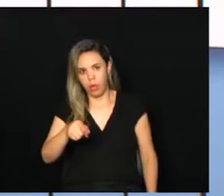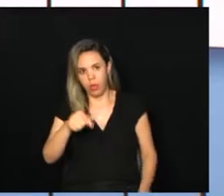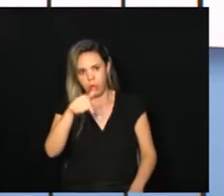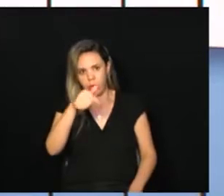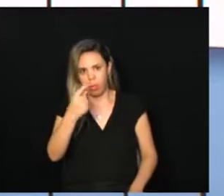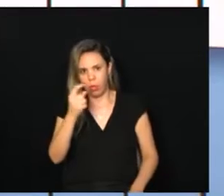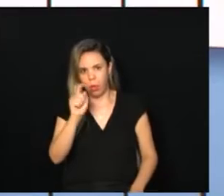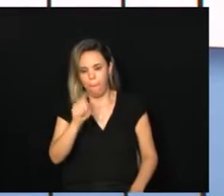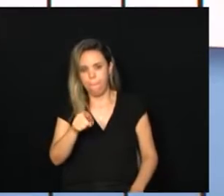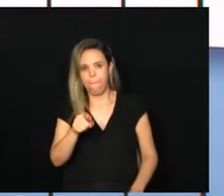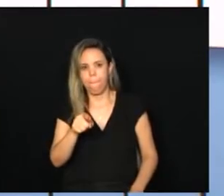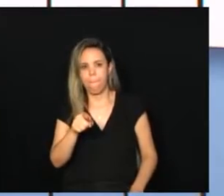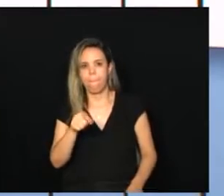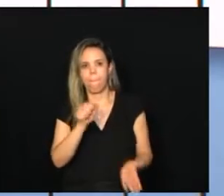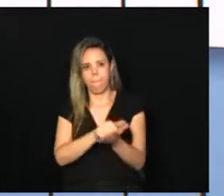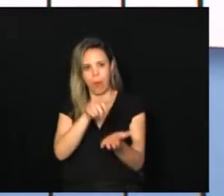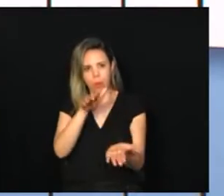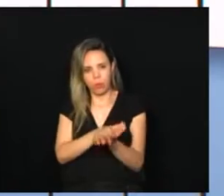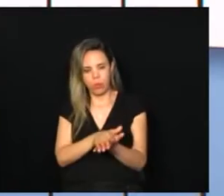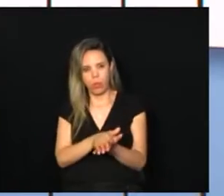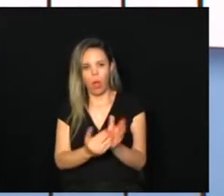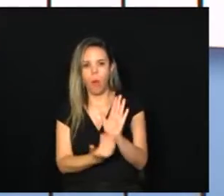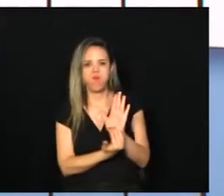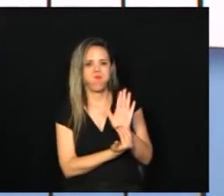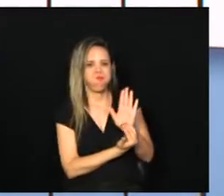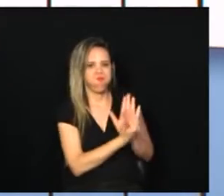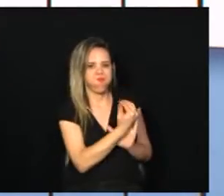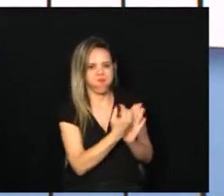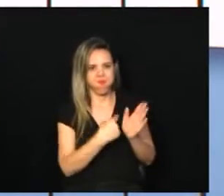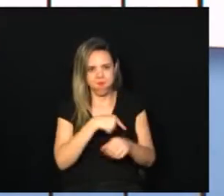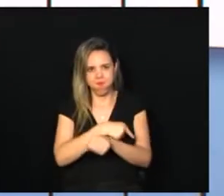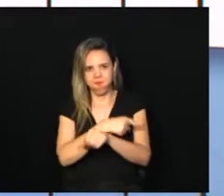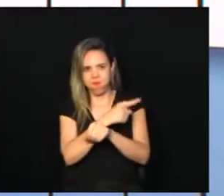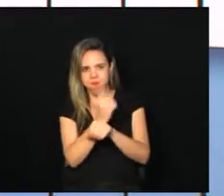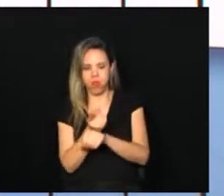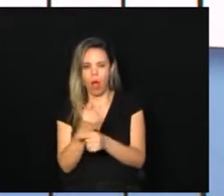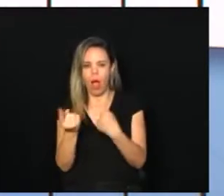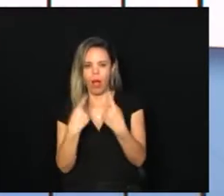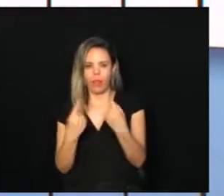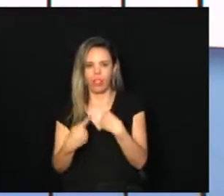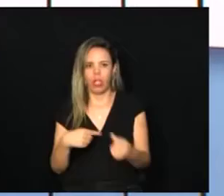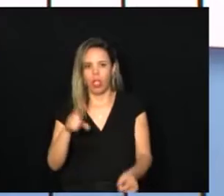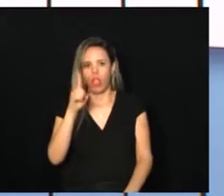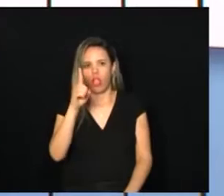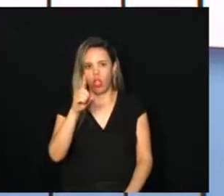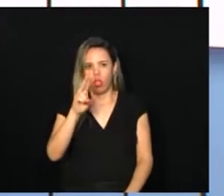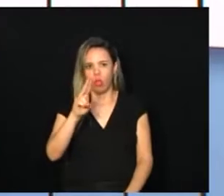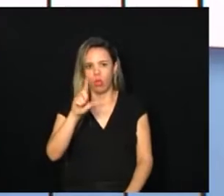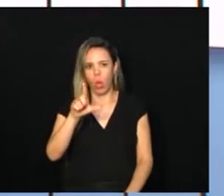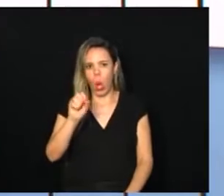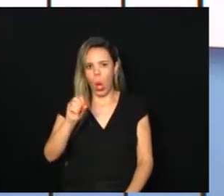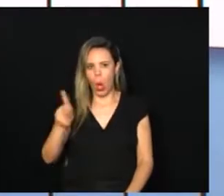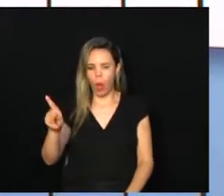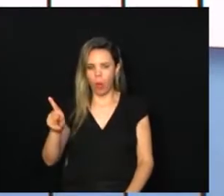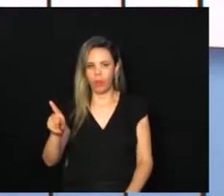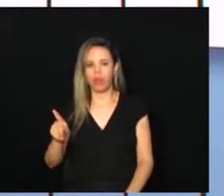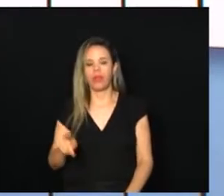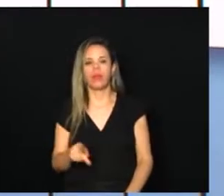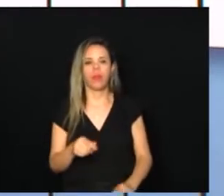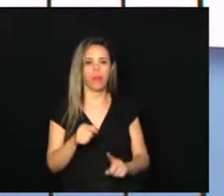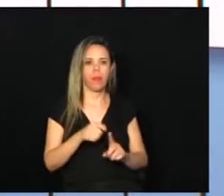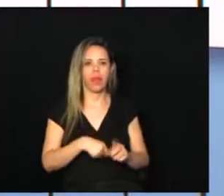124.071 multas aplicadas por excesso de velocidade na Avenida John Boy Dunlop entre maio e dezembro